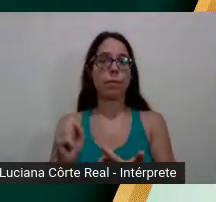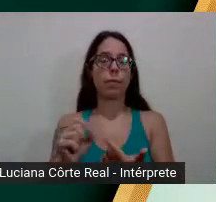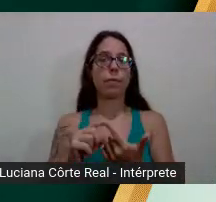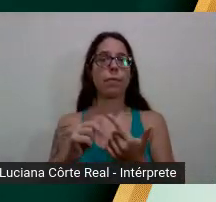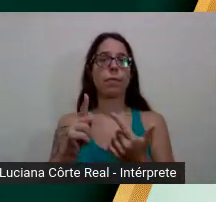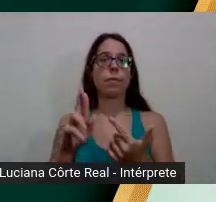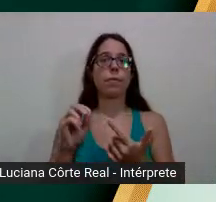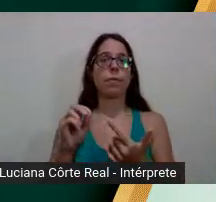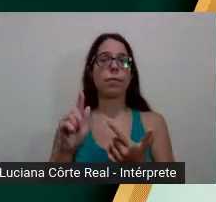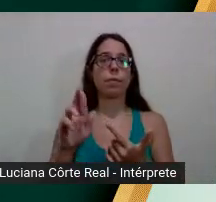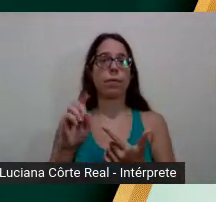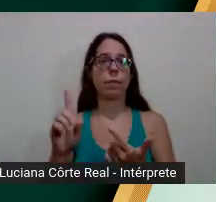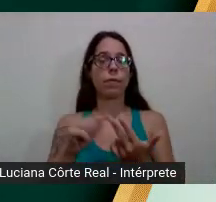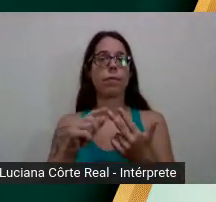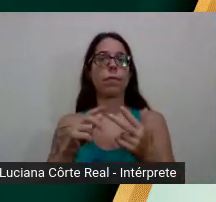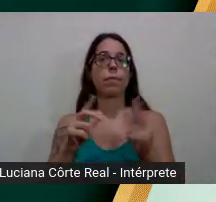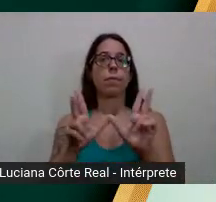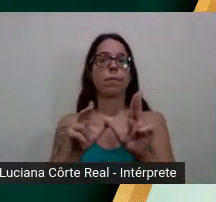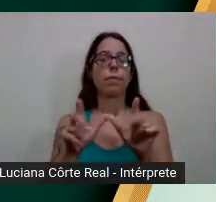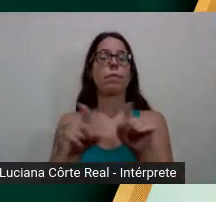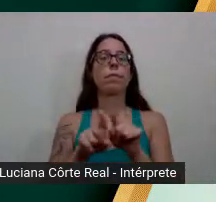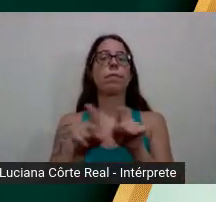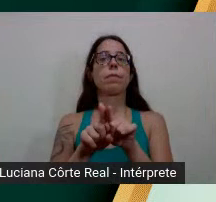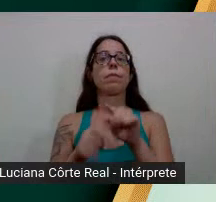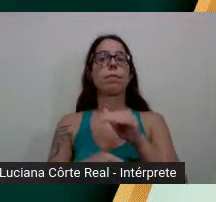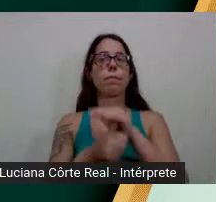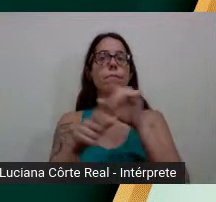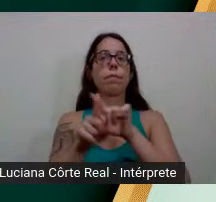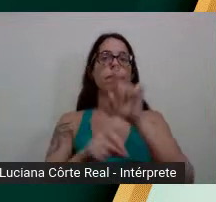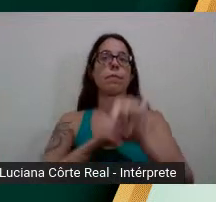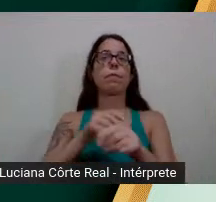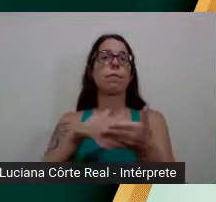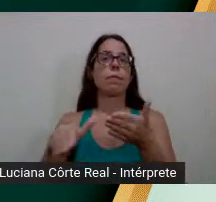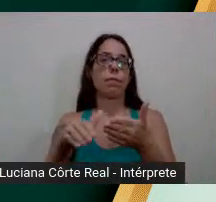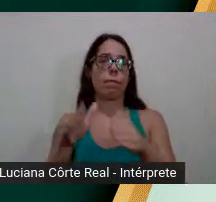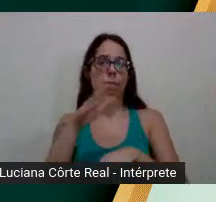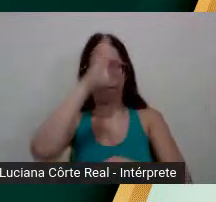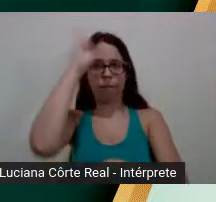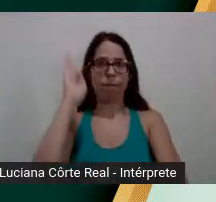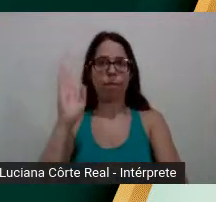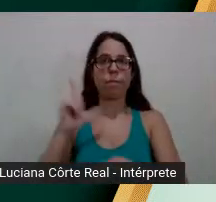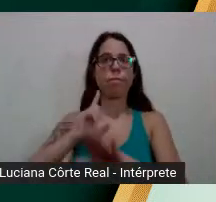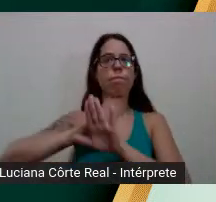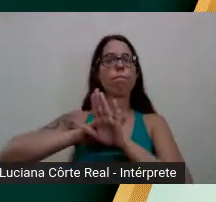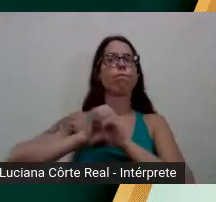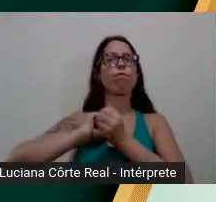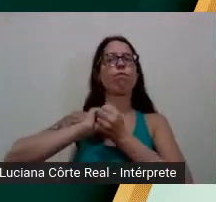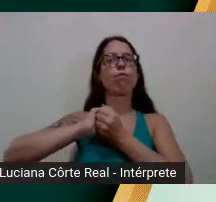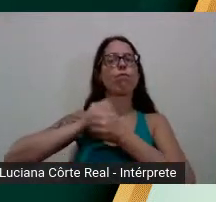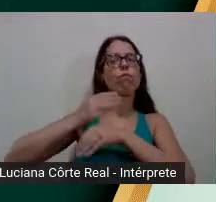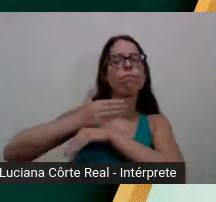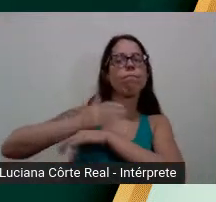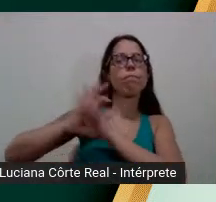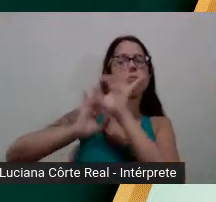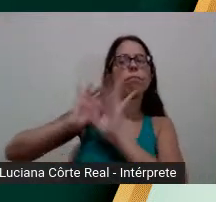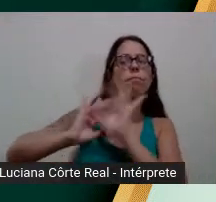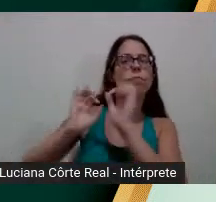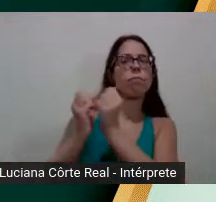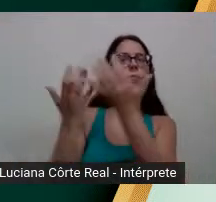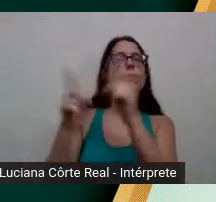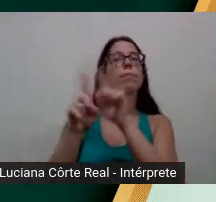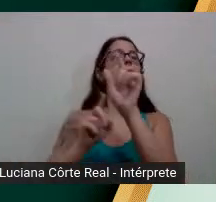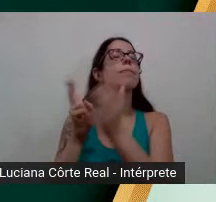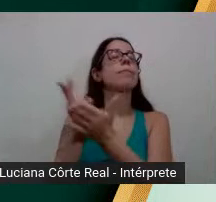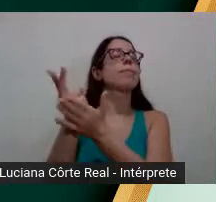e Secretaria Acadêmica, que estão nos bastidores dessas solenidades e buscam sempre a melhor forma de fazer com